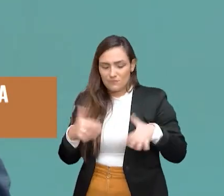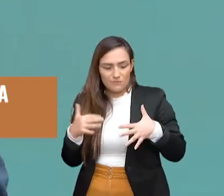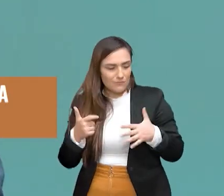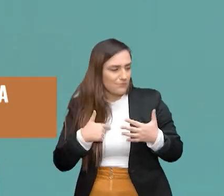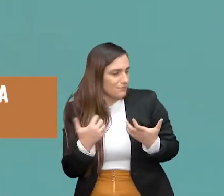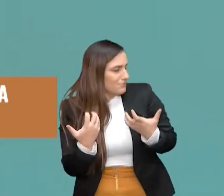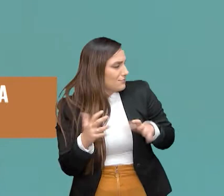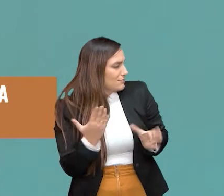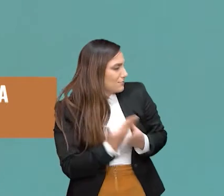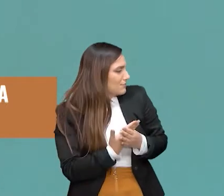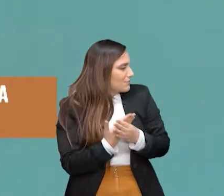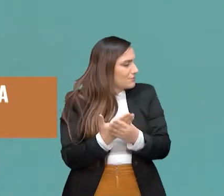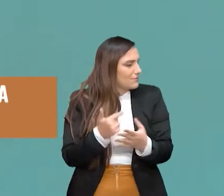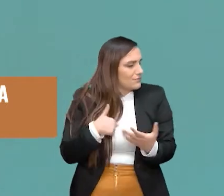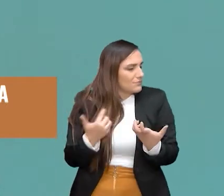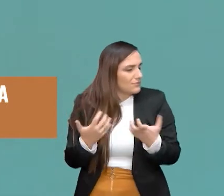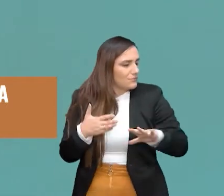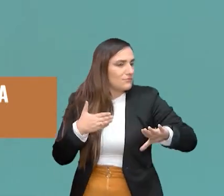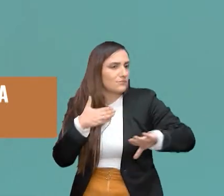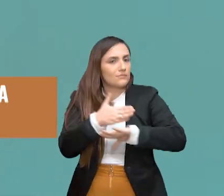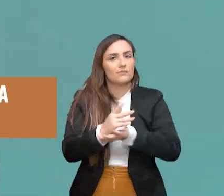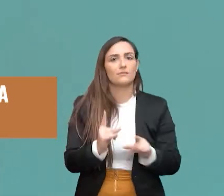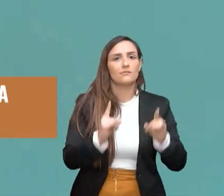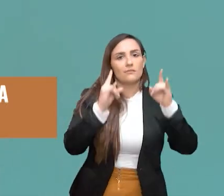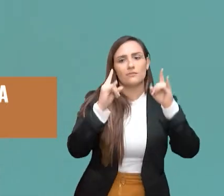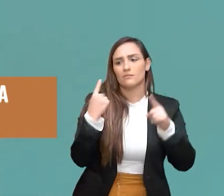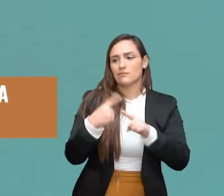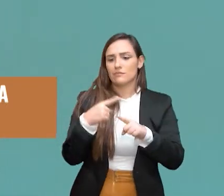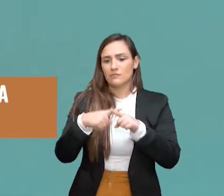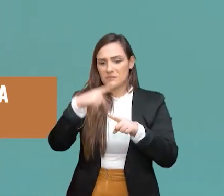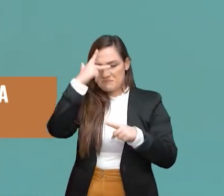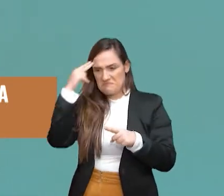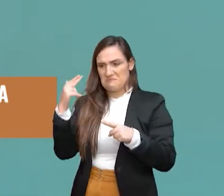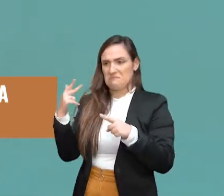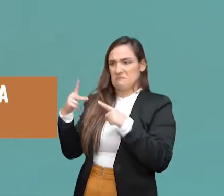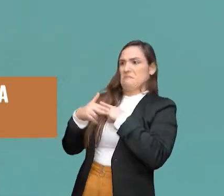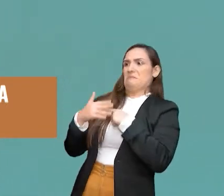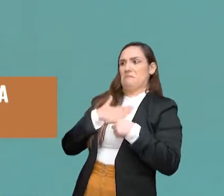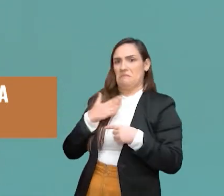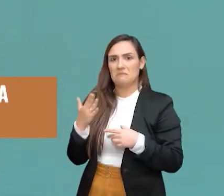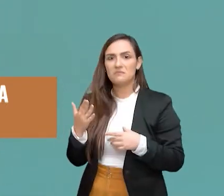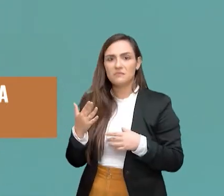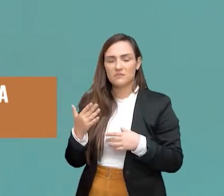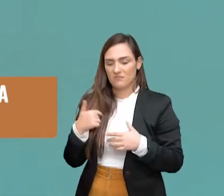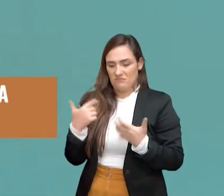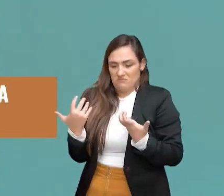receio de adentrar prédios públicos por medo, por desconhecimento dos seus